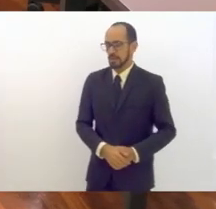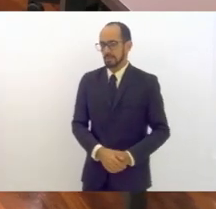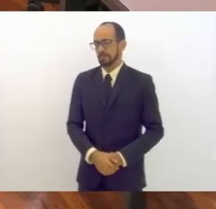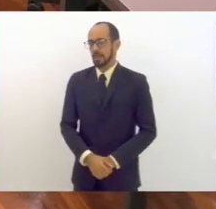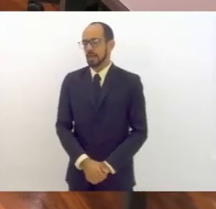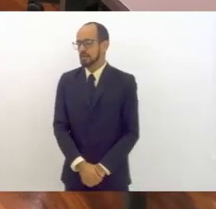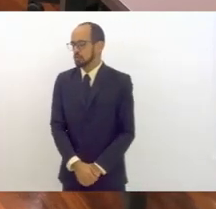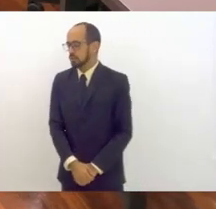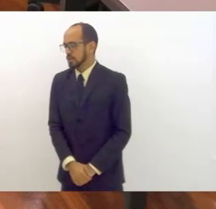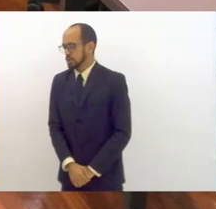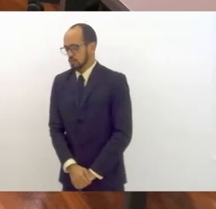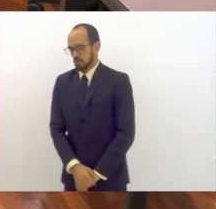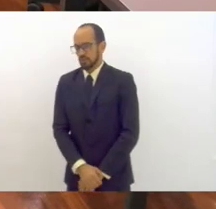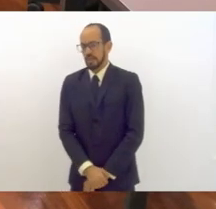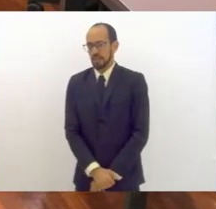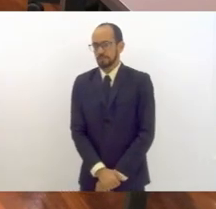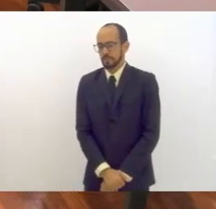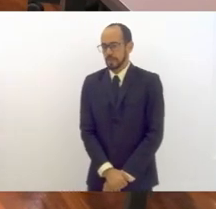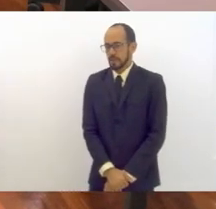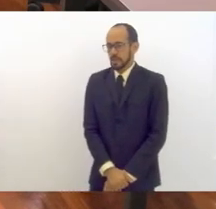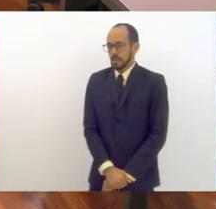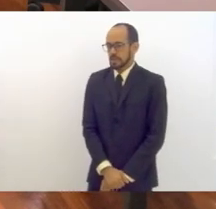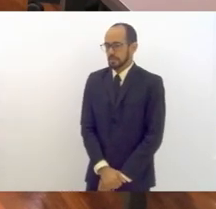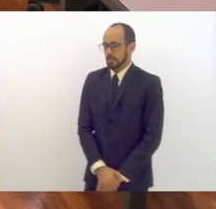fazer o uso da